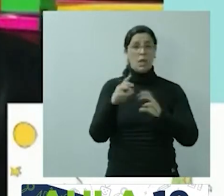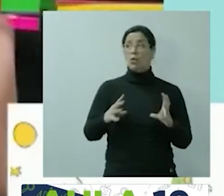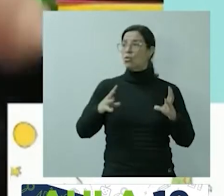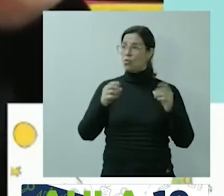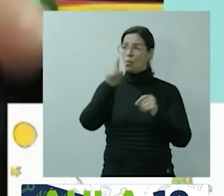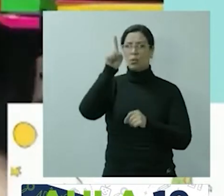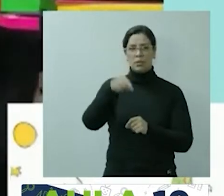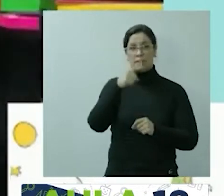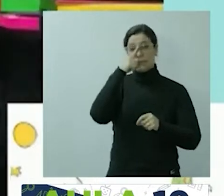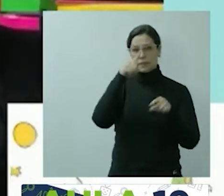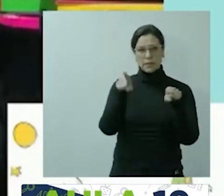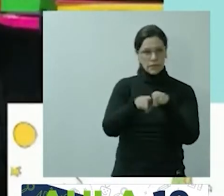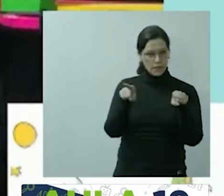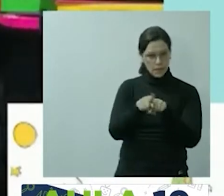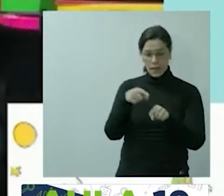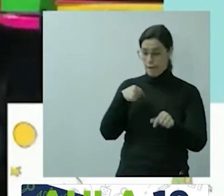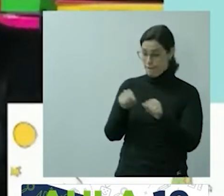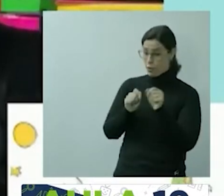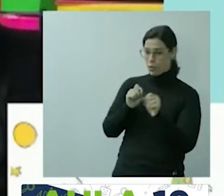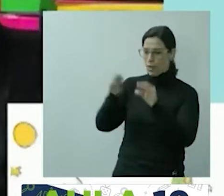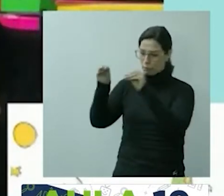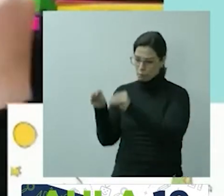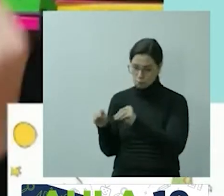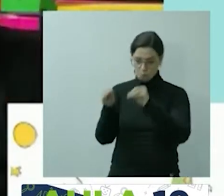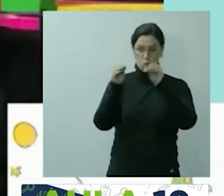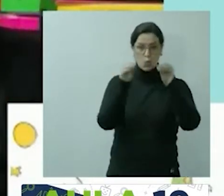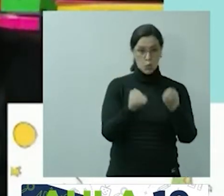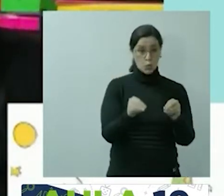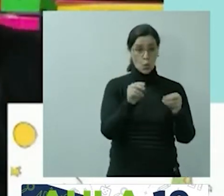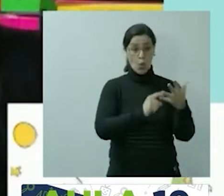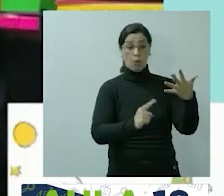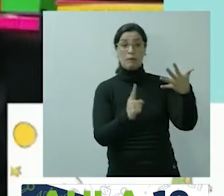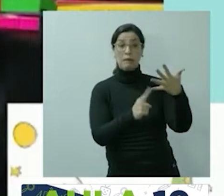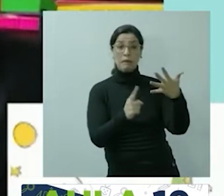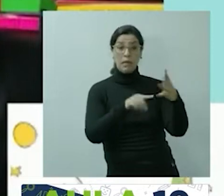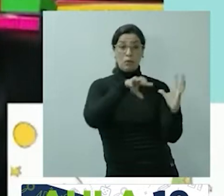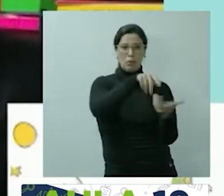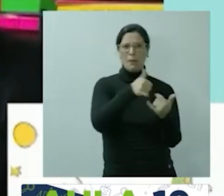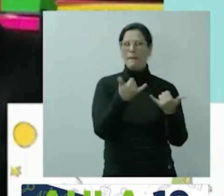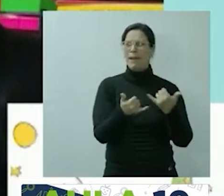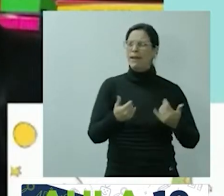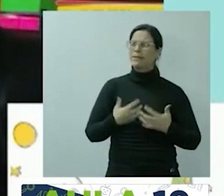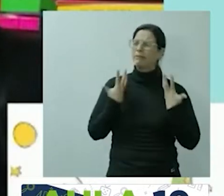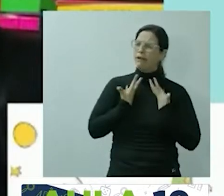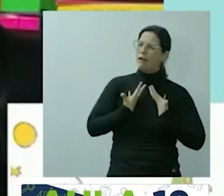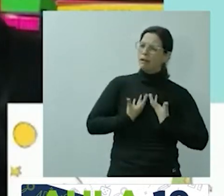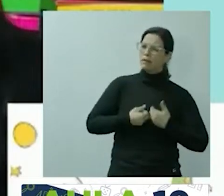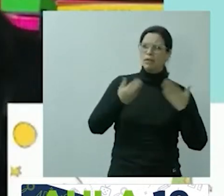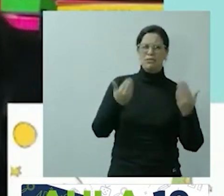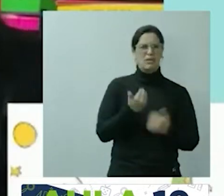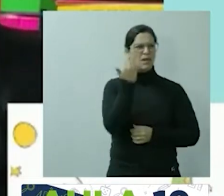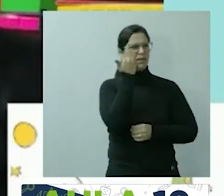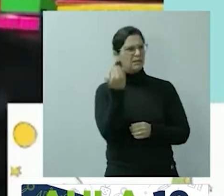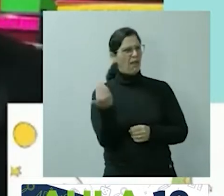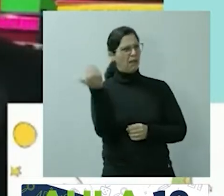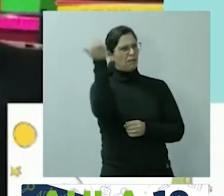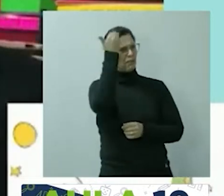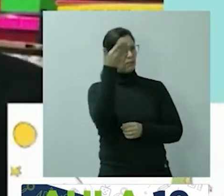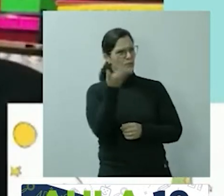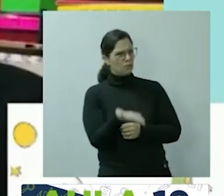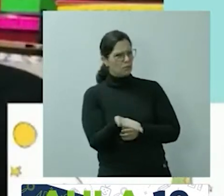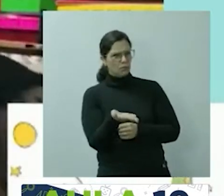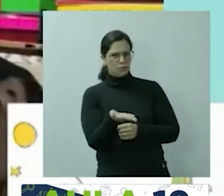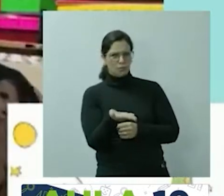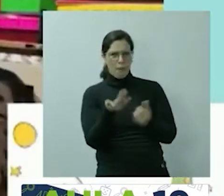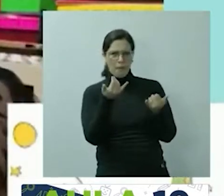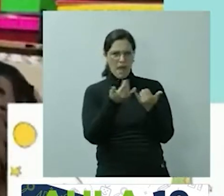todos. E ele partiu novamente. Já estava ficando um pouco saturado daqueles adultos que